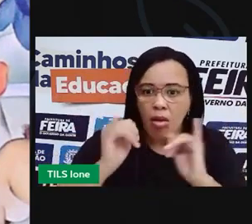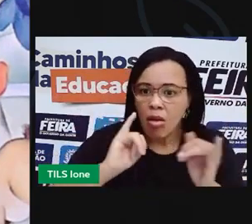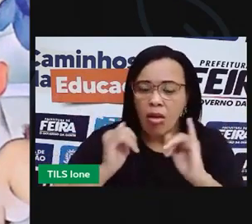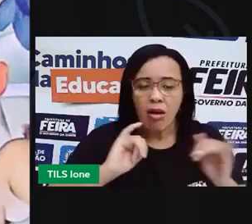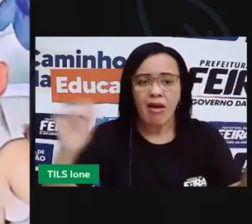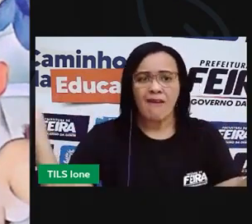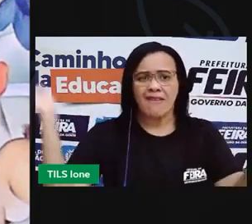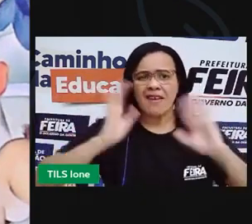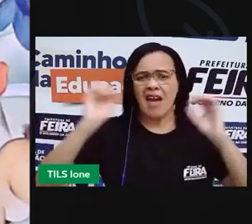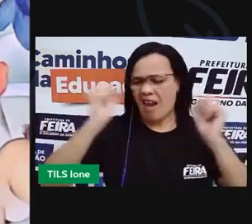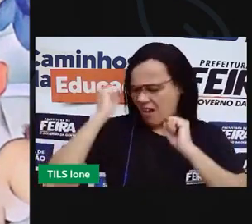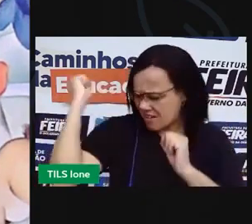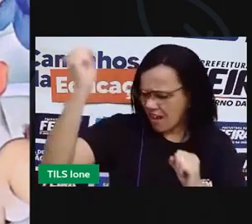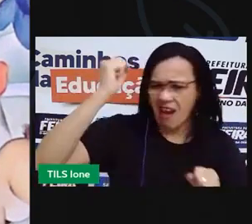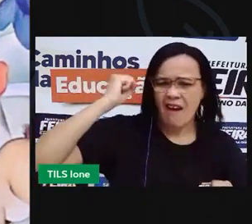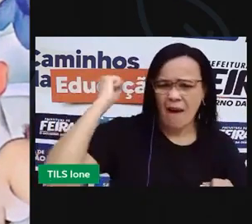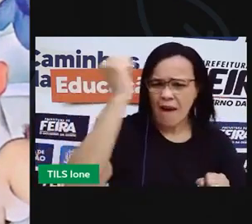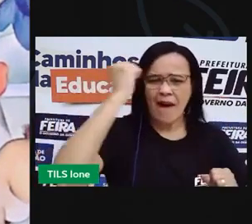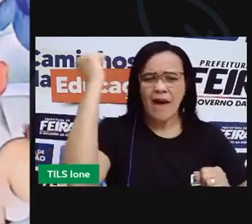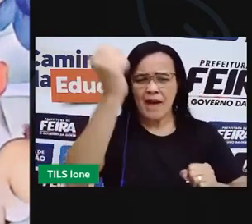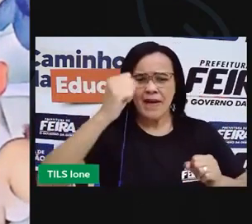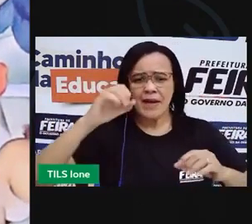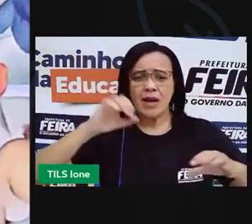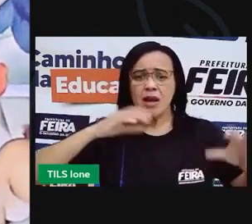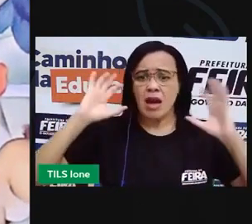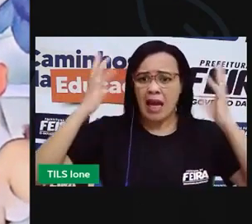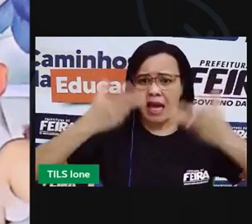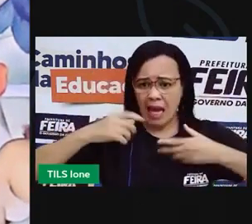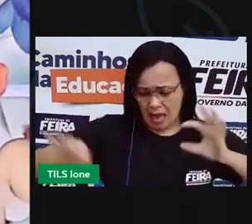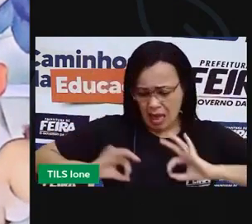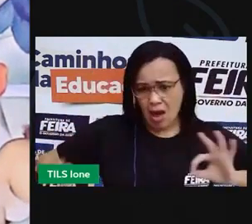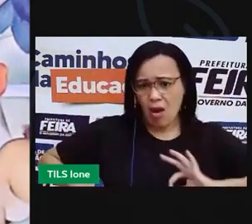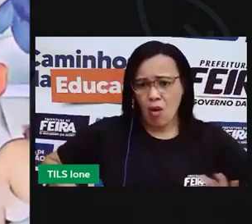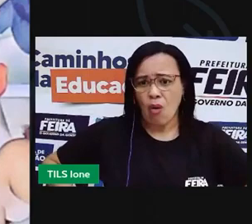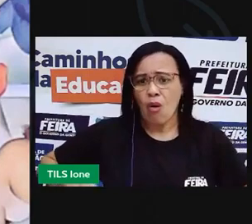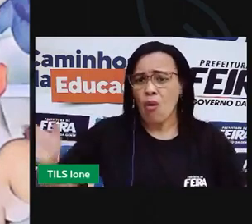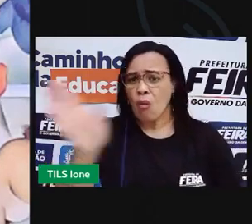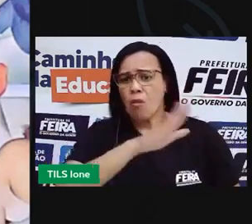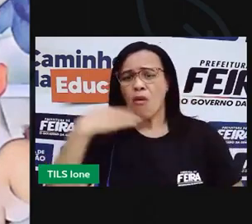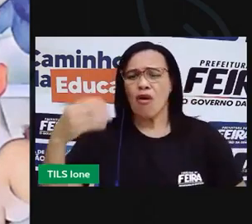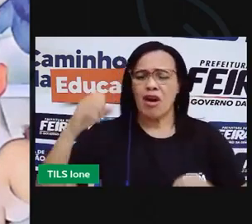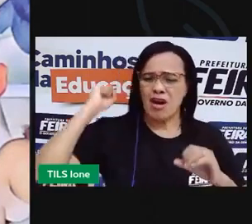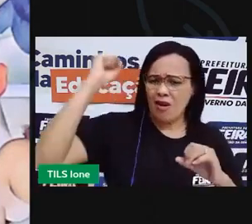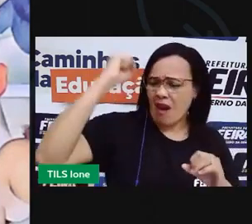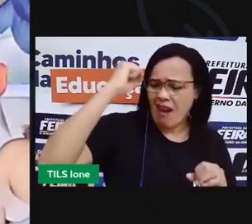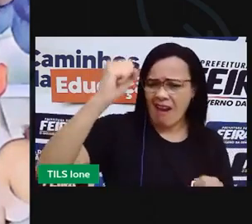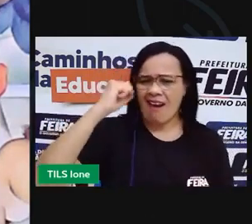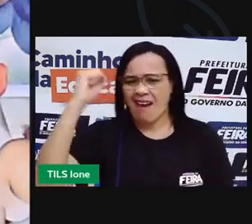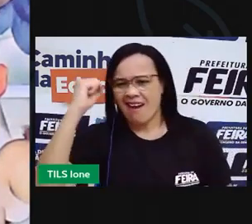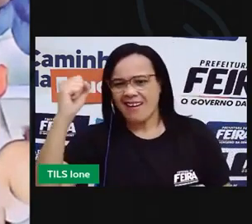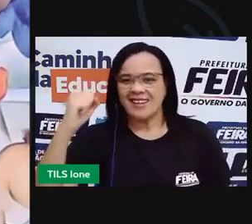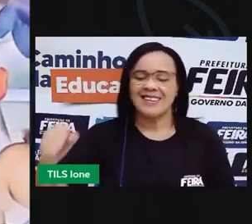Viva! Viva! A onça morreu! Haha! Viva!